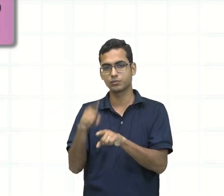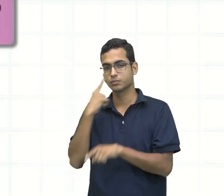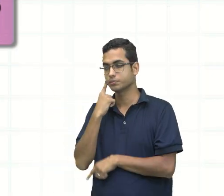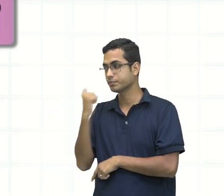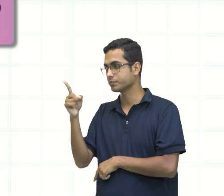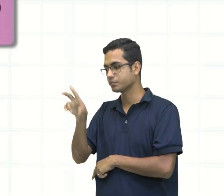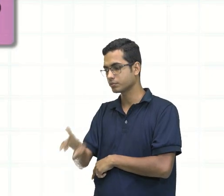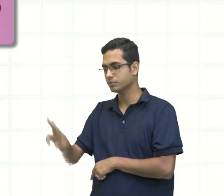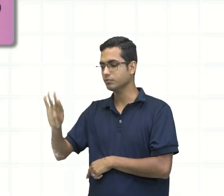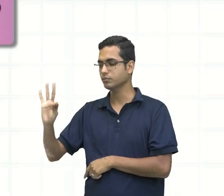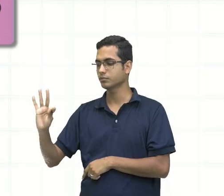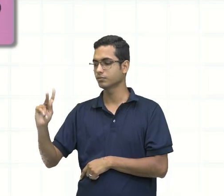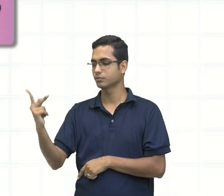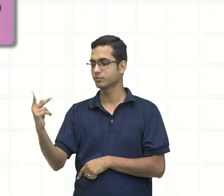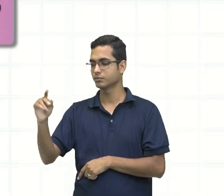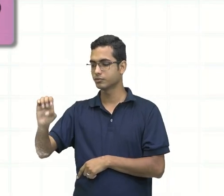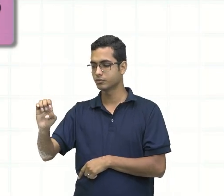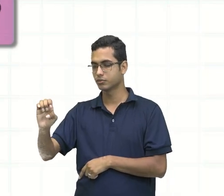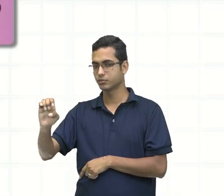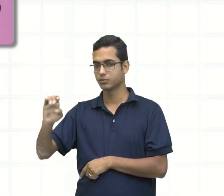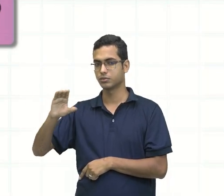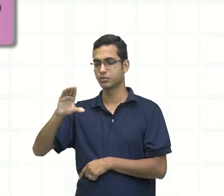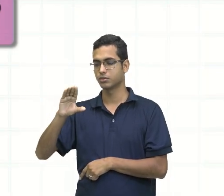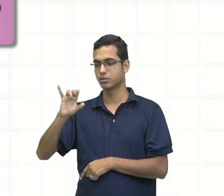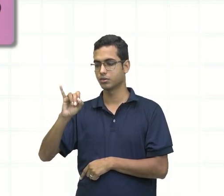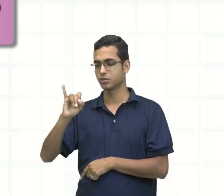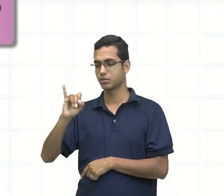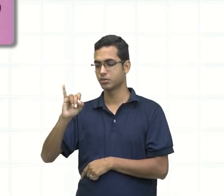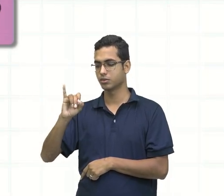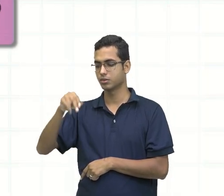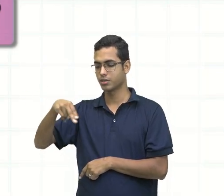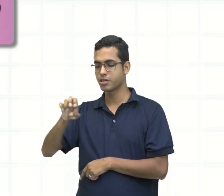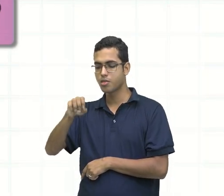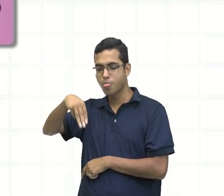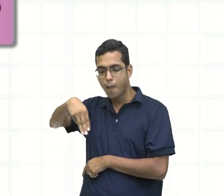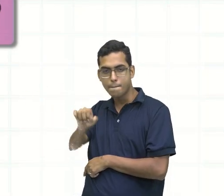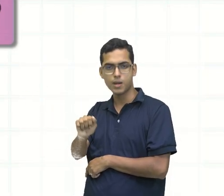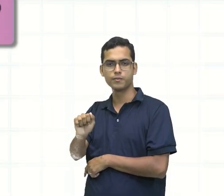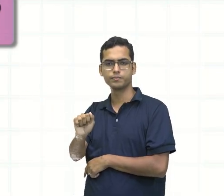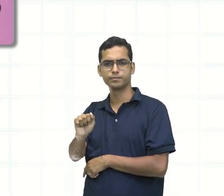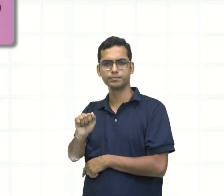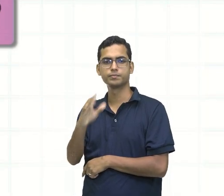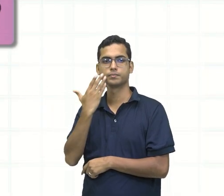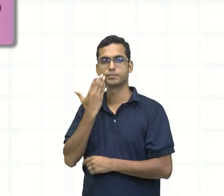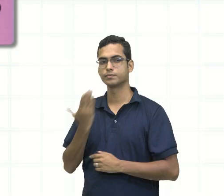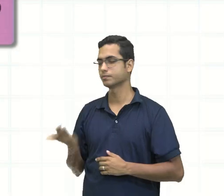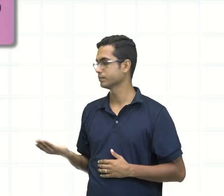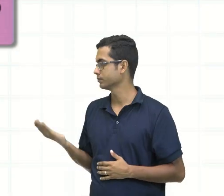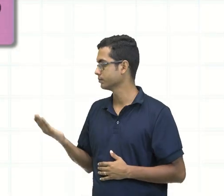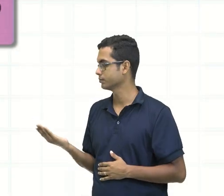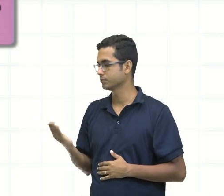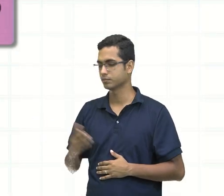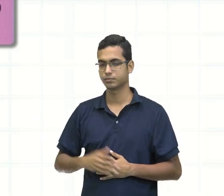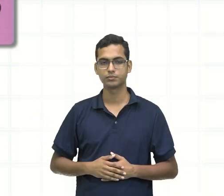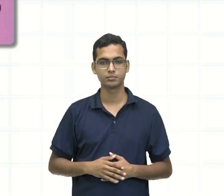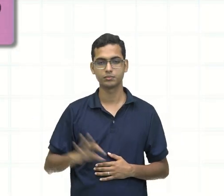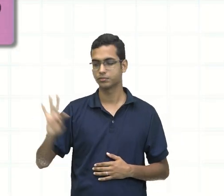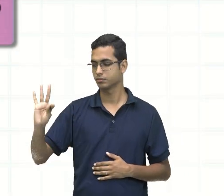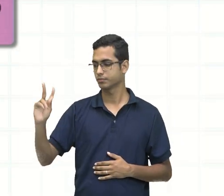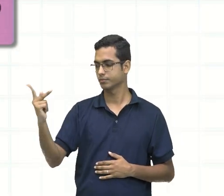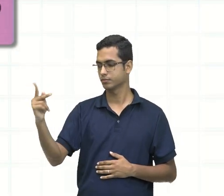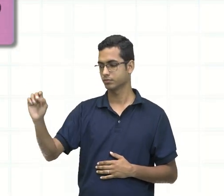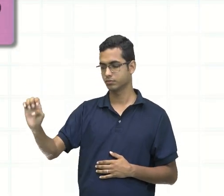chamam de cinema. The cinema. The cinema. The cinema.